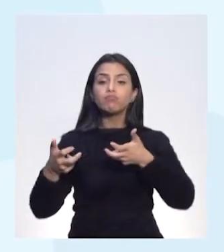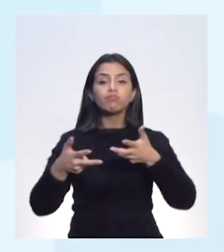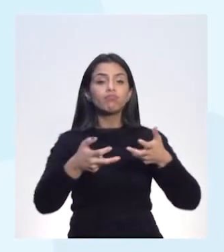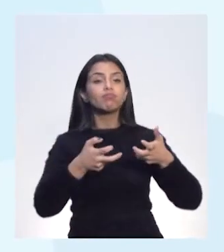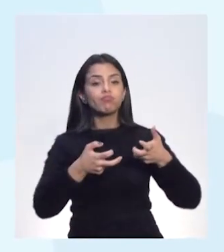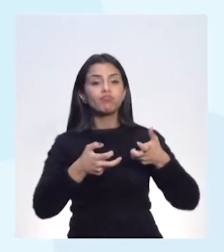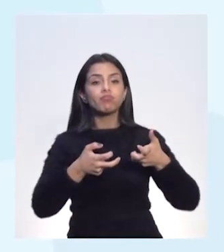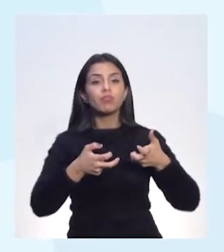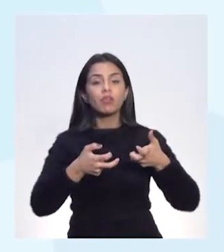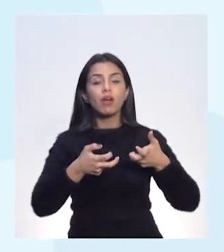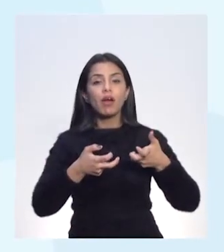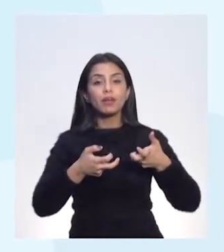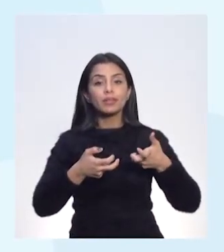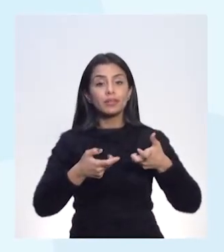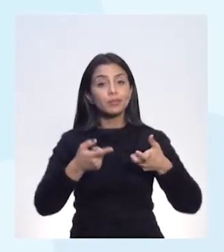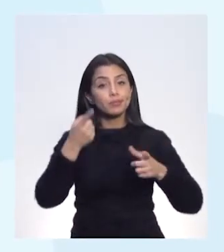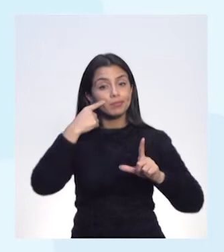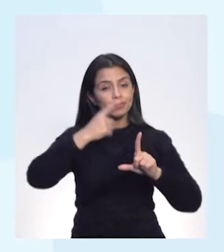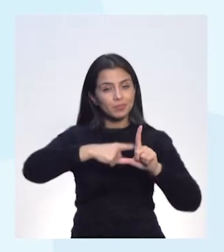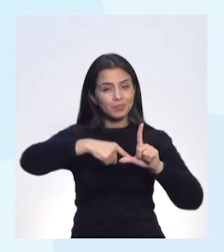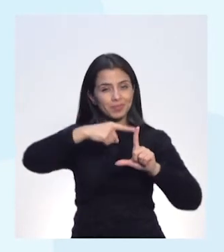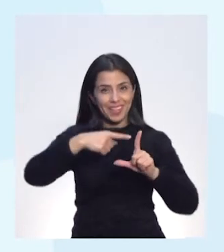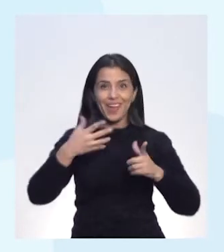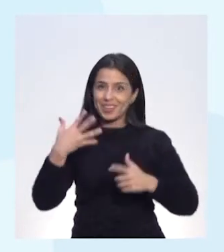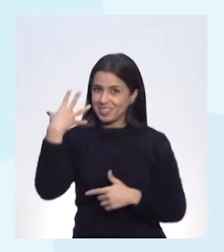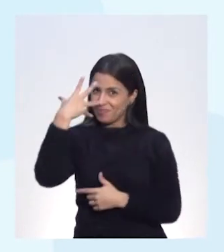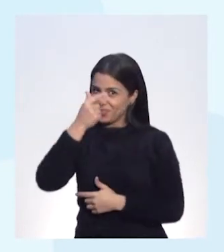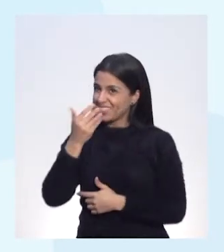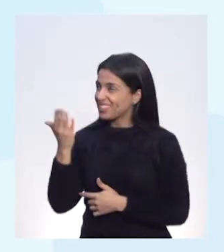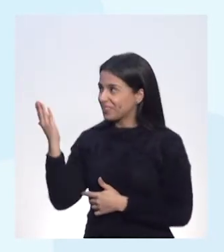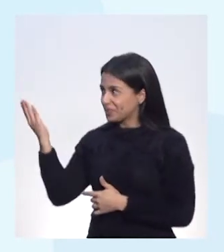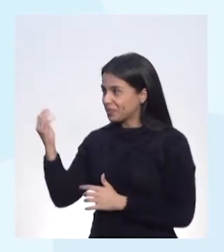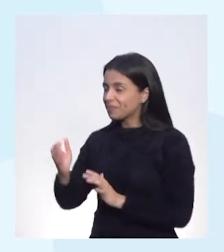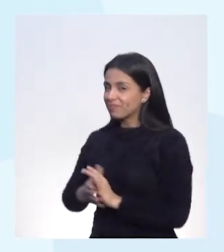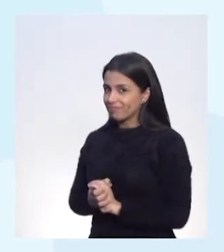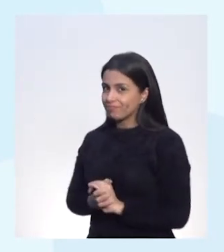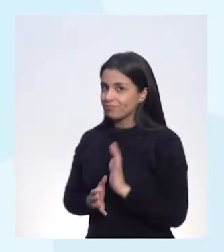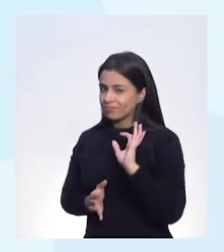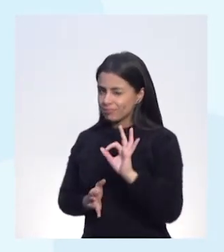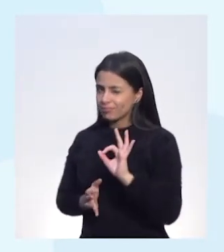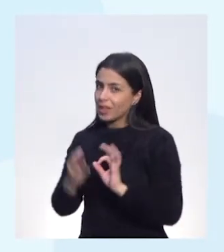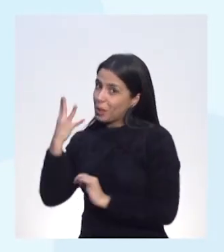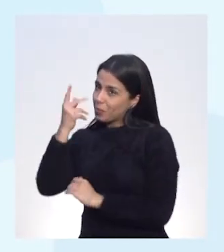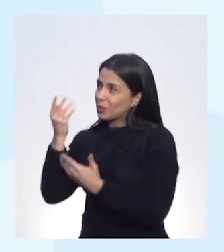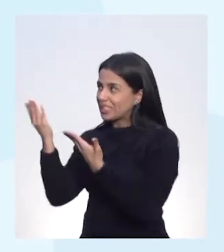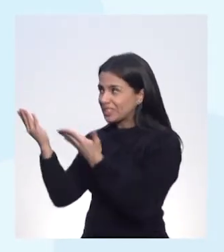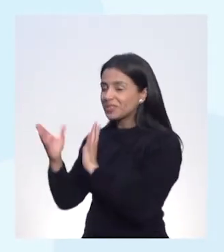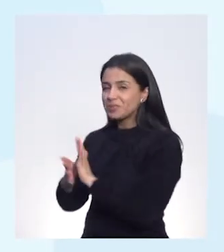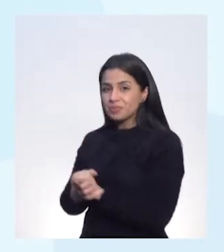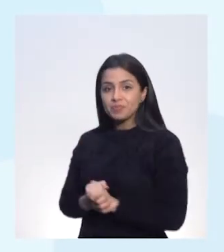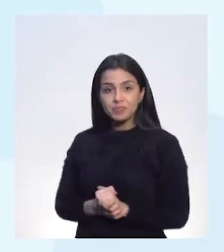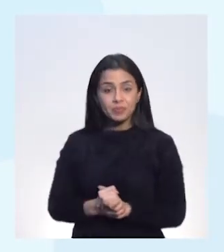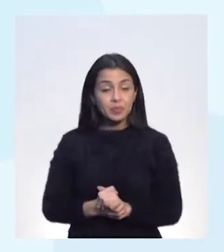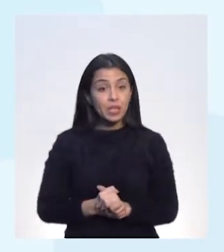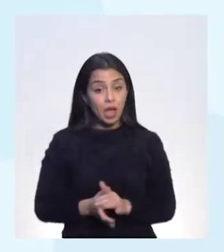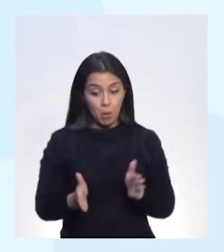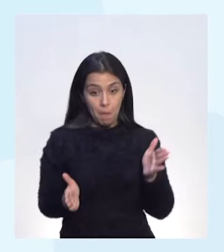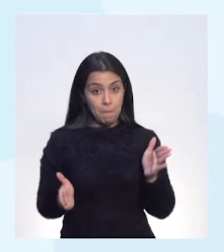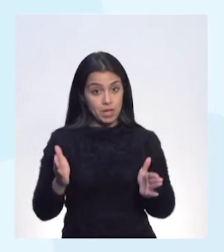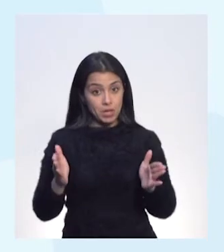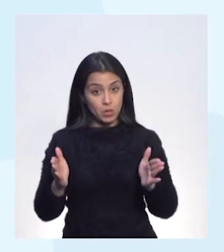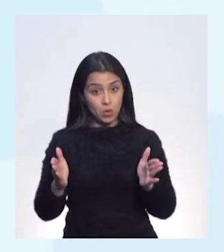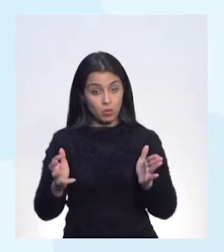resolução aí, que agora está o gráfico bonitinho, né? Muito bem. Está mostrando o período, que são